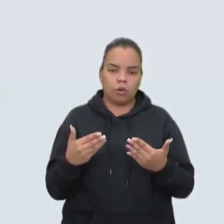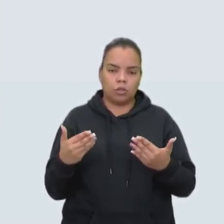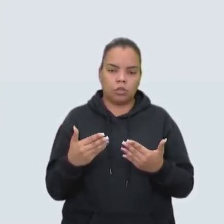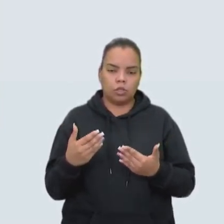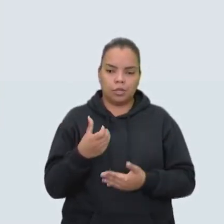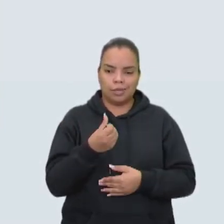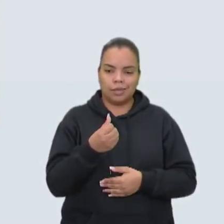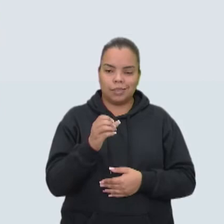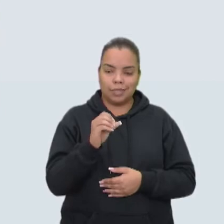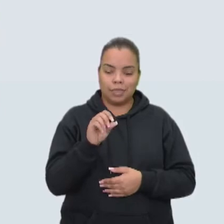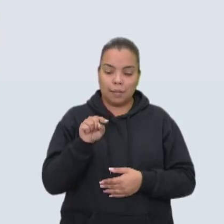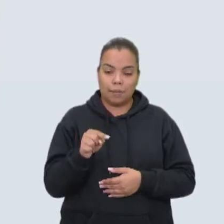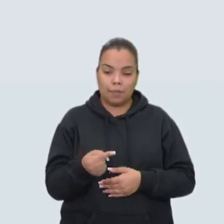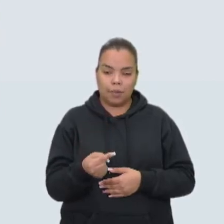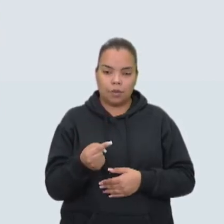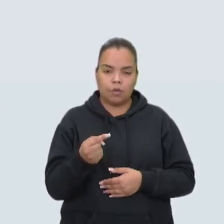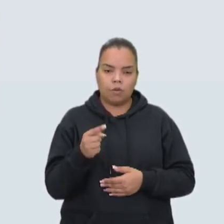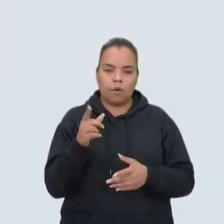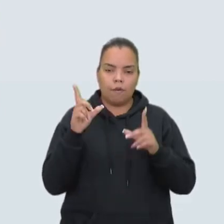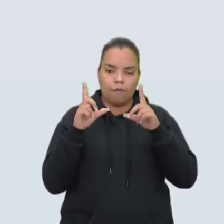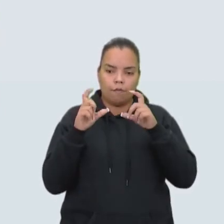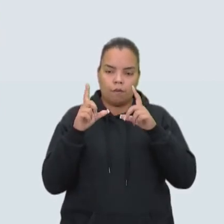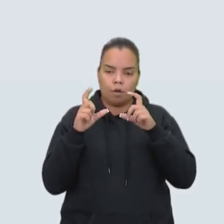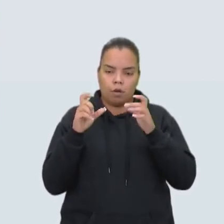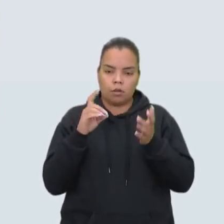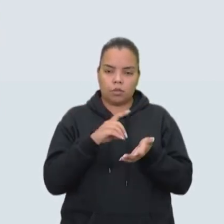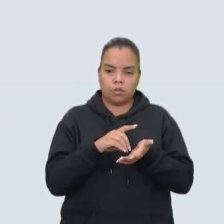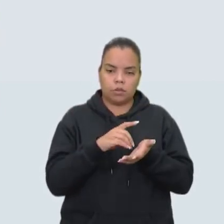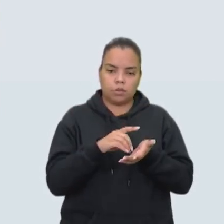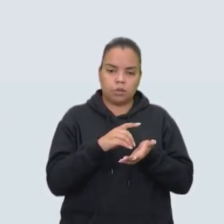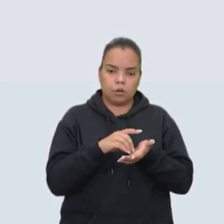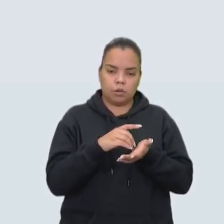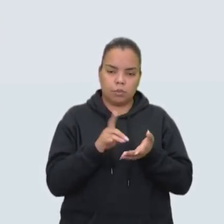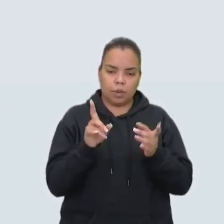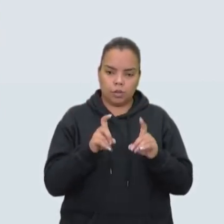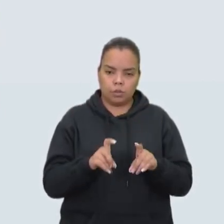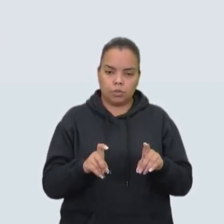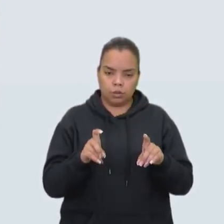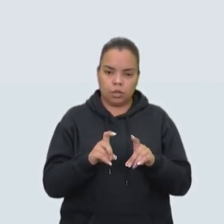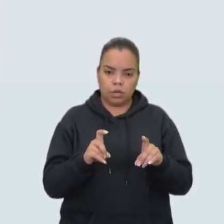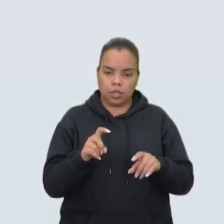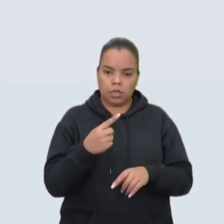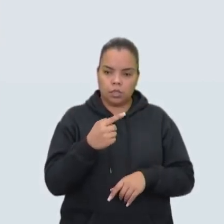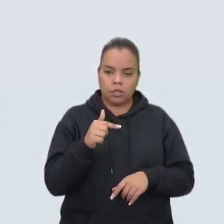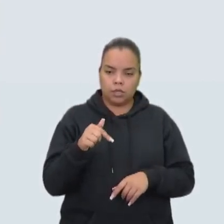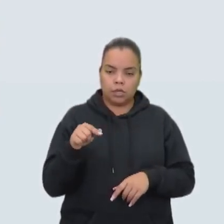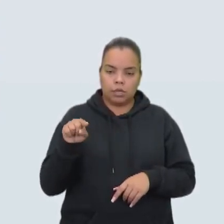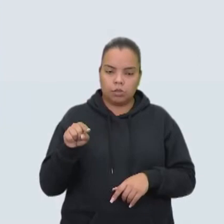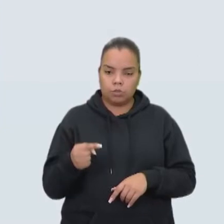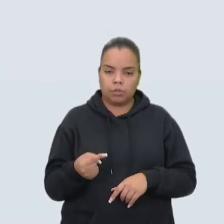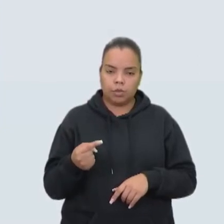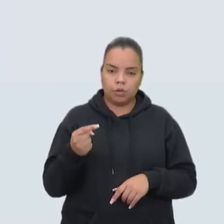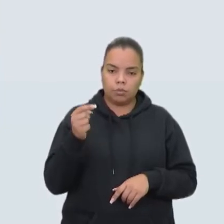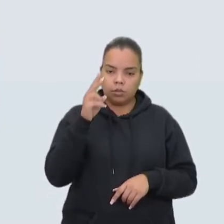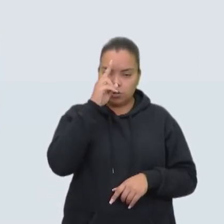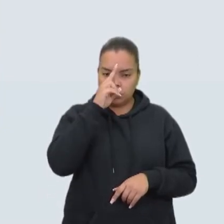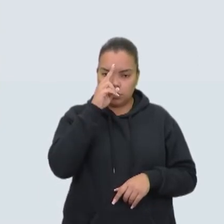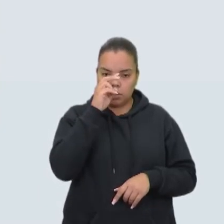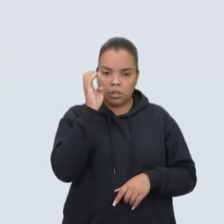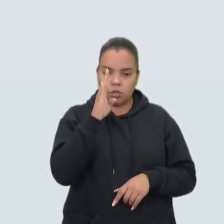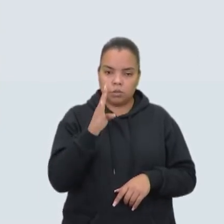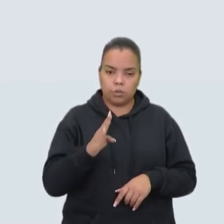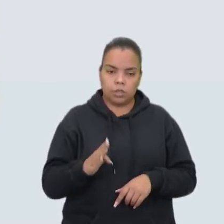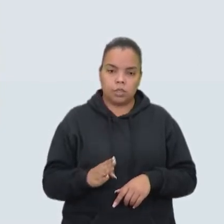mil fotos e documentos digitalizados e 17 mil histórias de brasileiros e brasileiras das